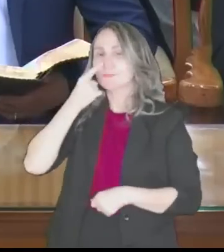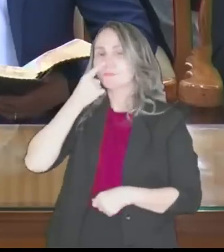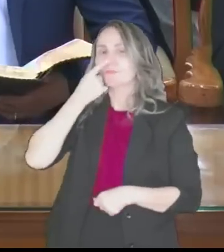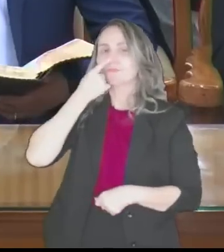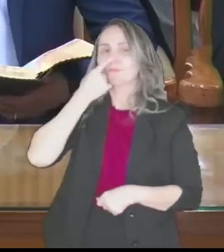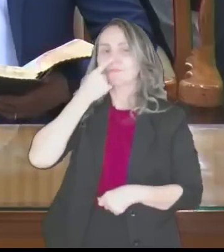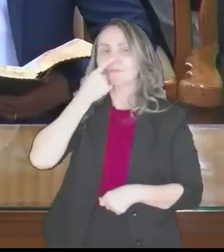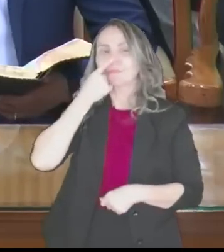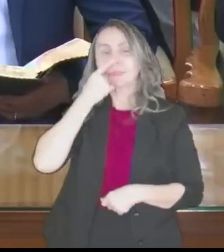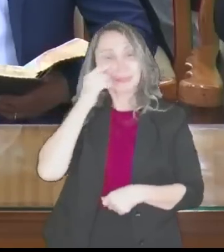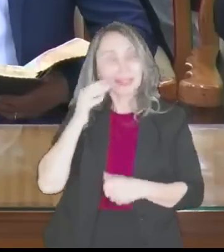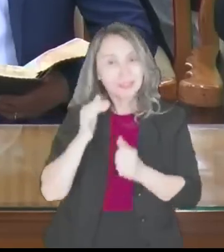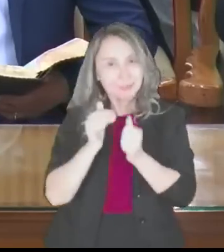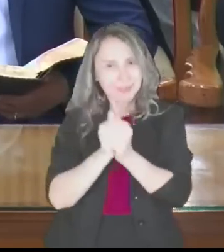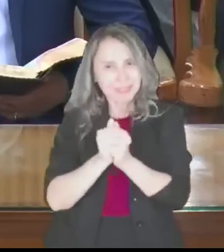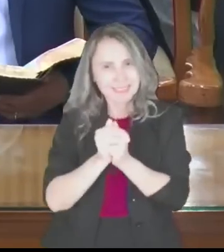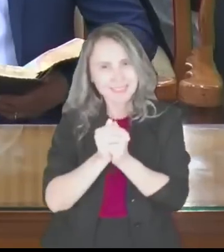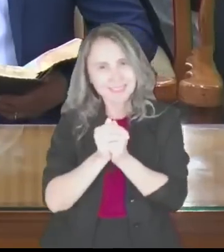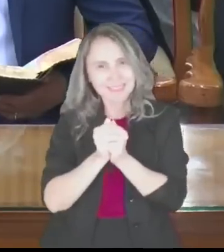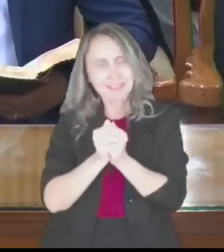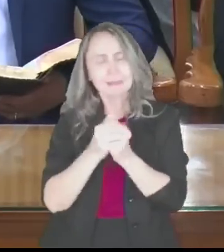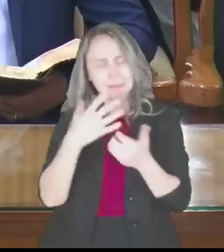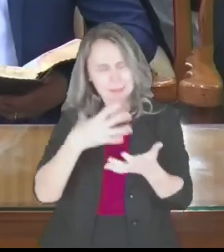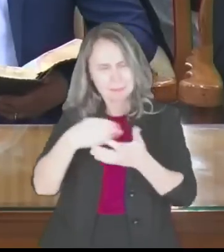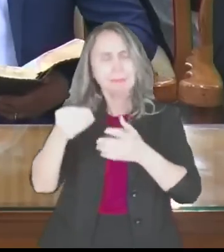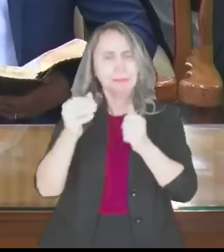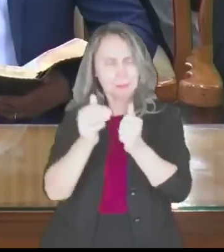Quem diz amém? Quem diz amém?